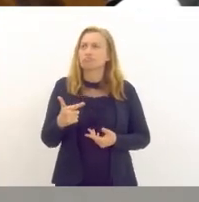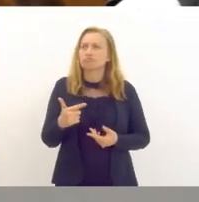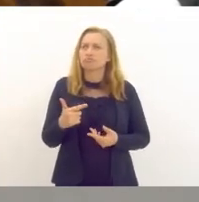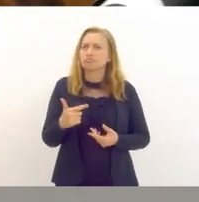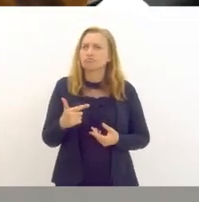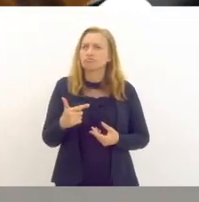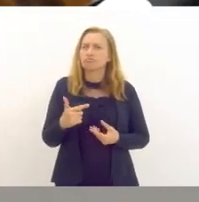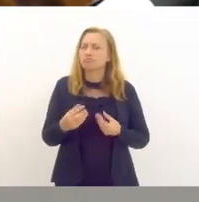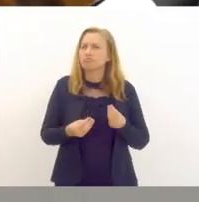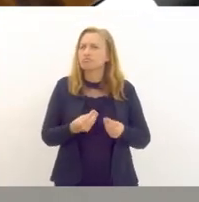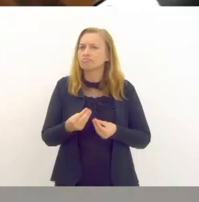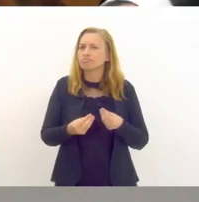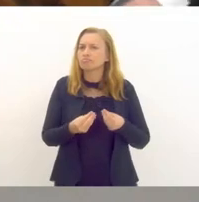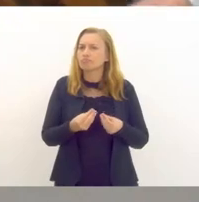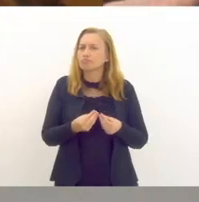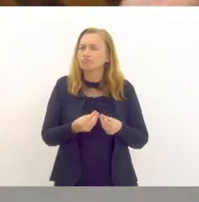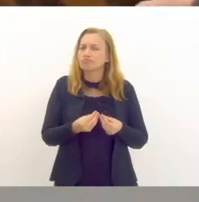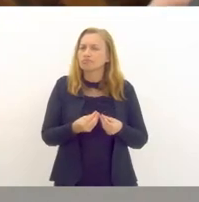como postergar